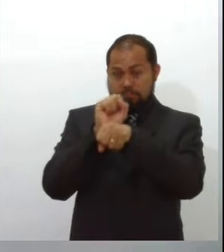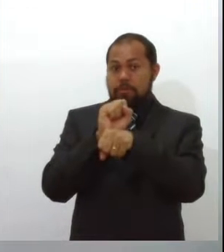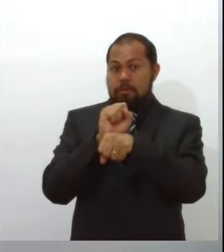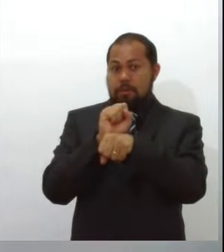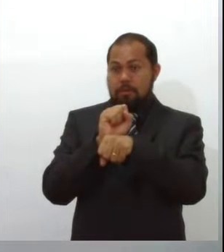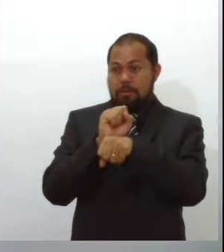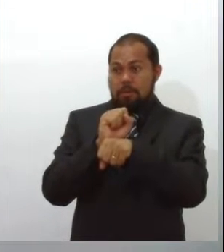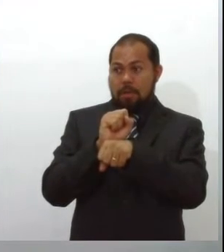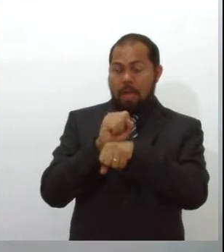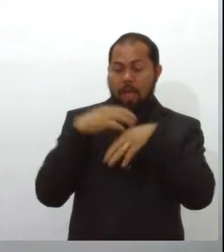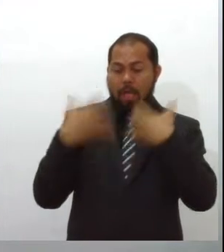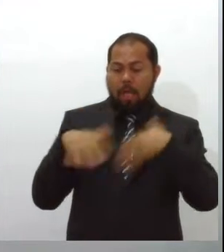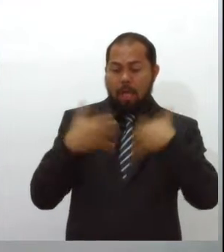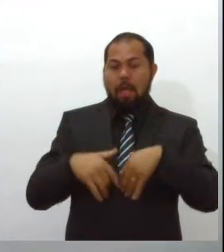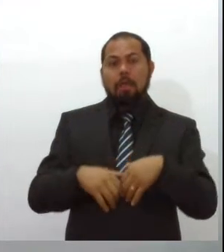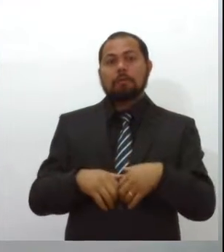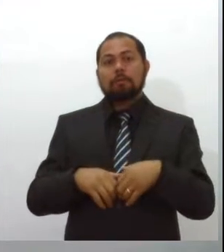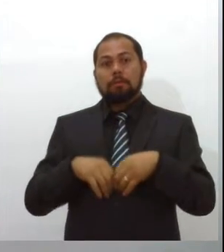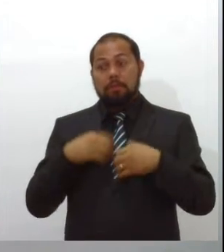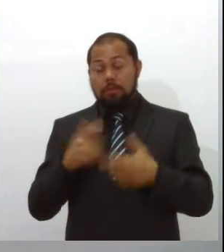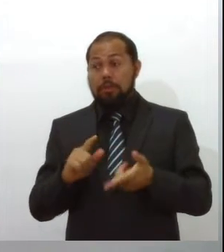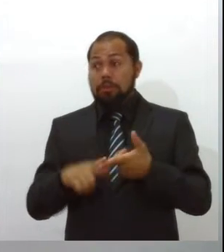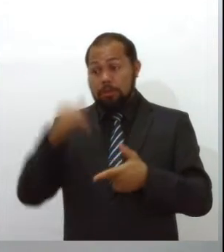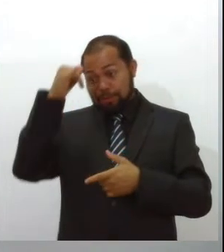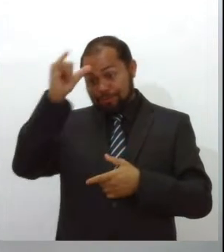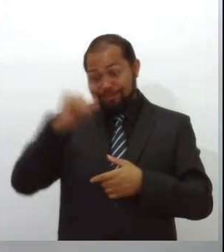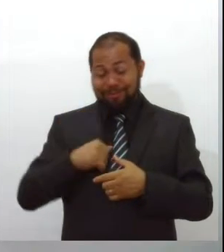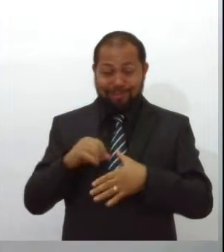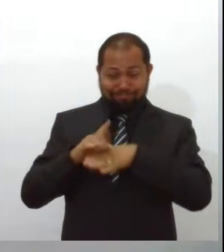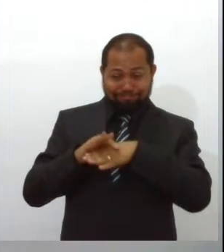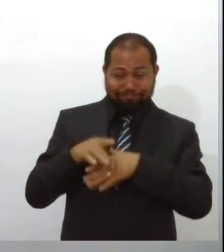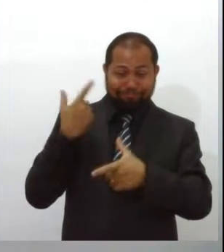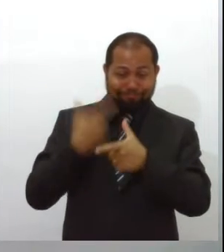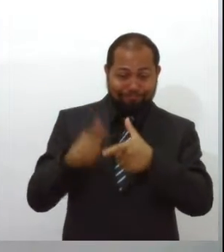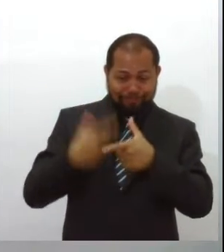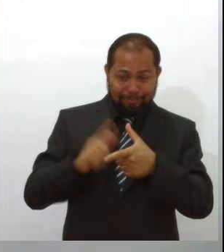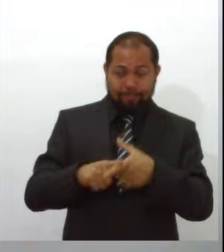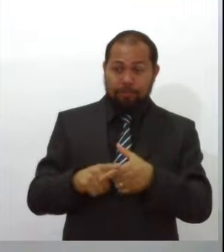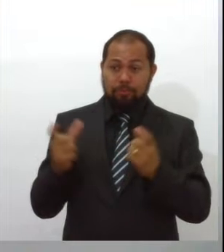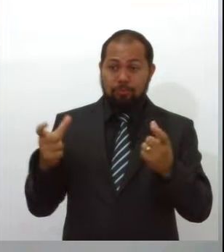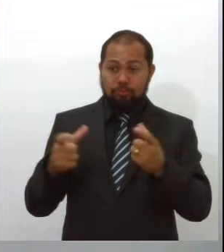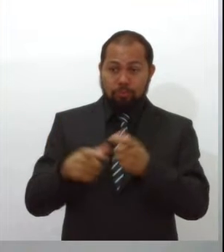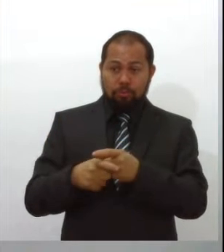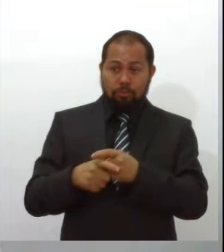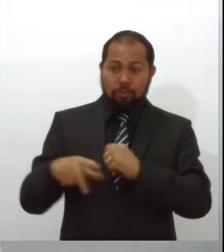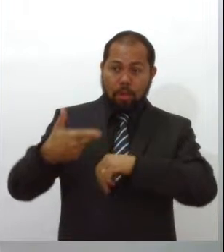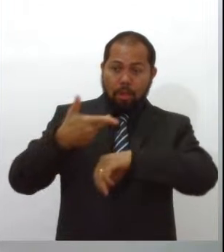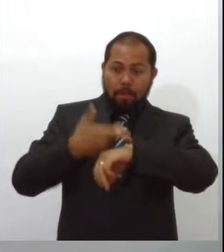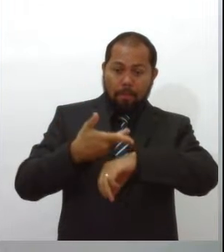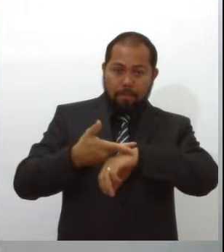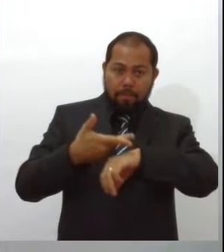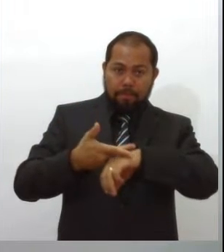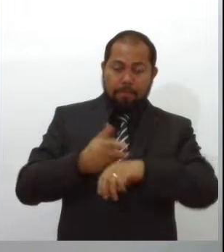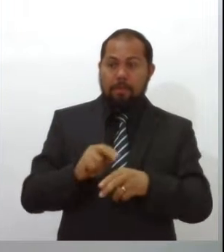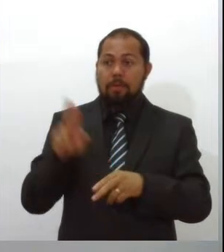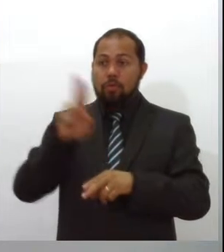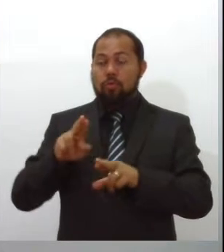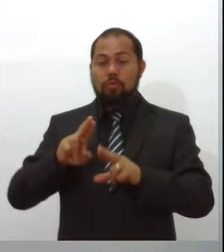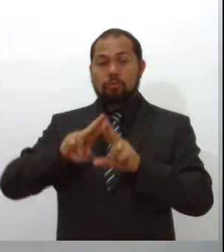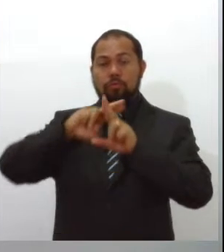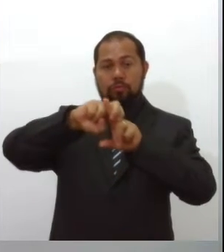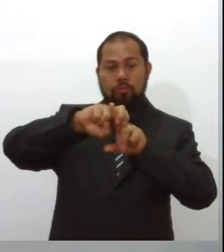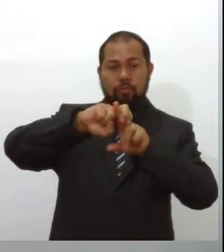complicações, comorbidades, diminuindo internações, o uso do sistema único de saúde por conta daquela doença,